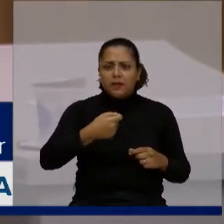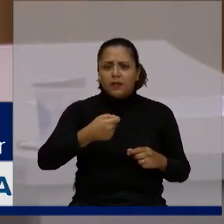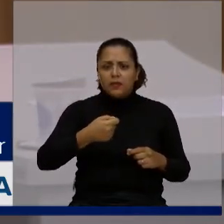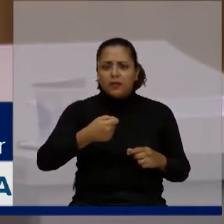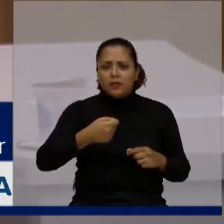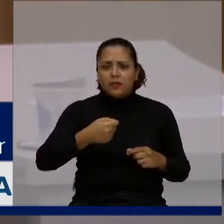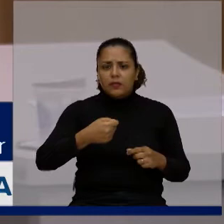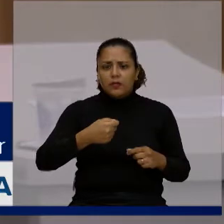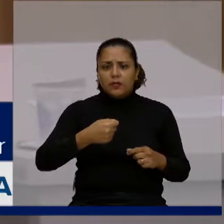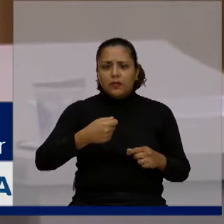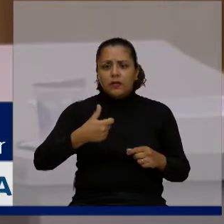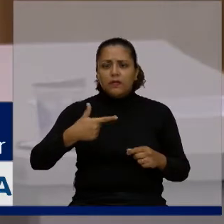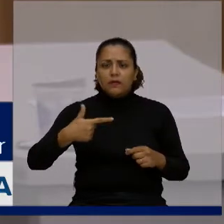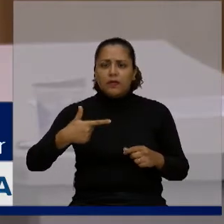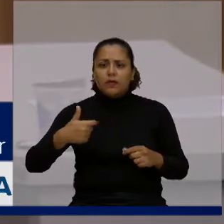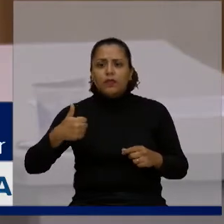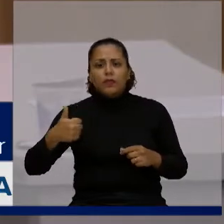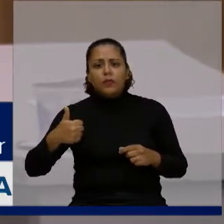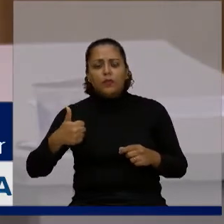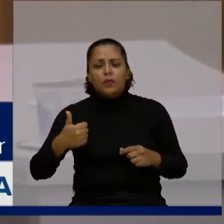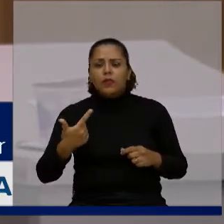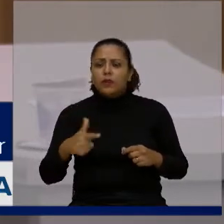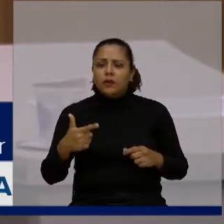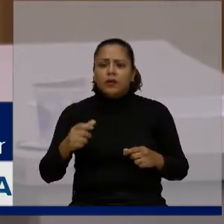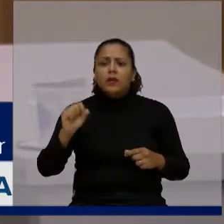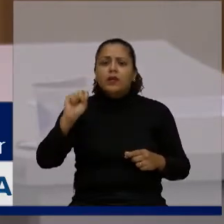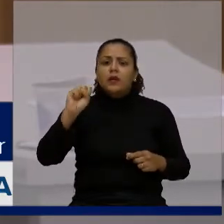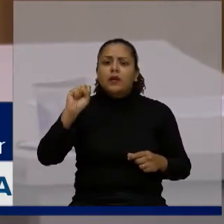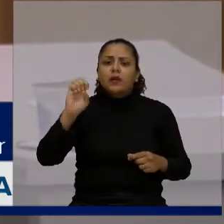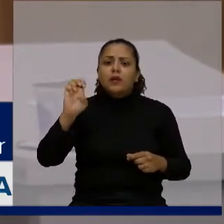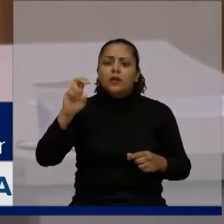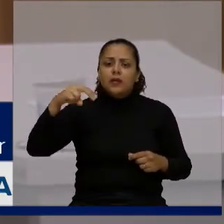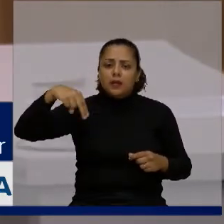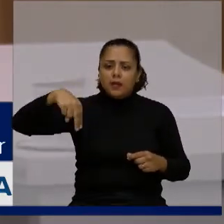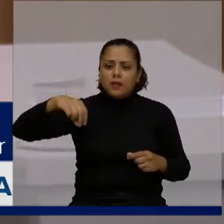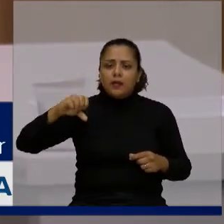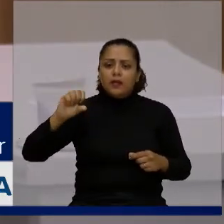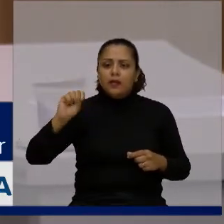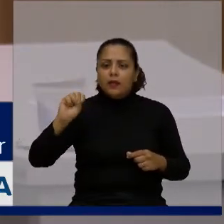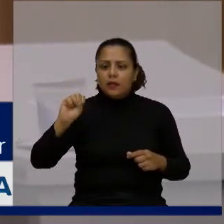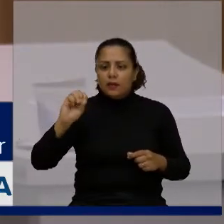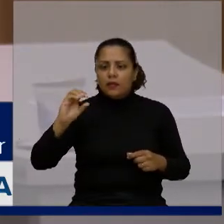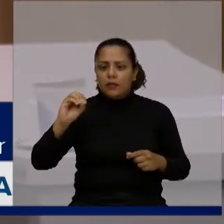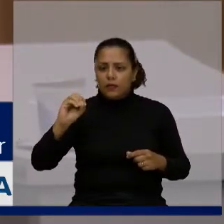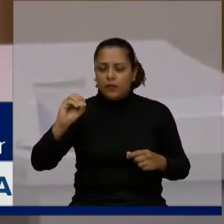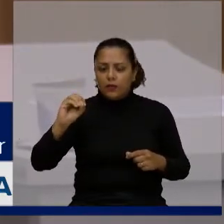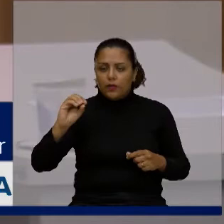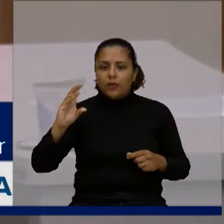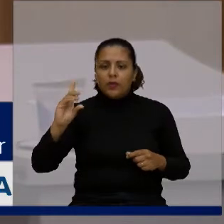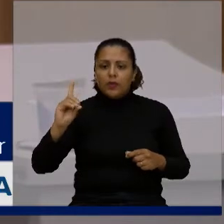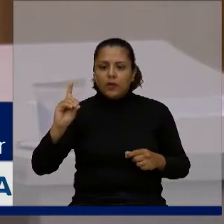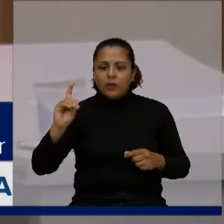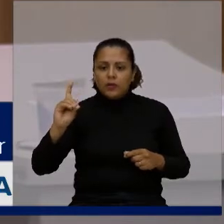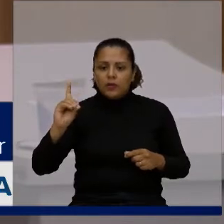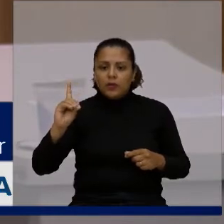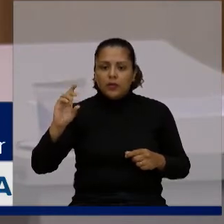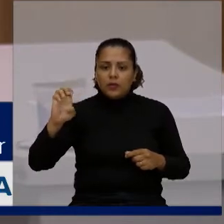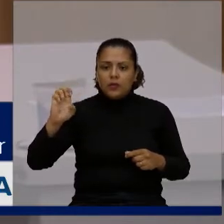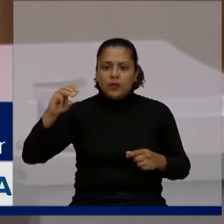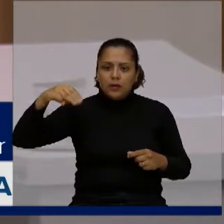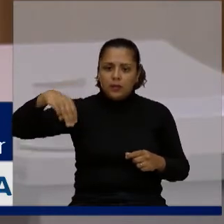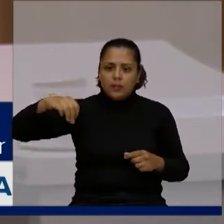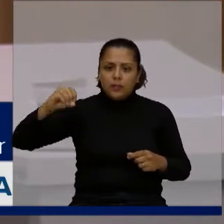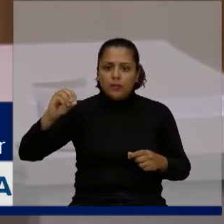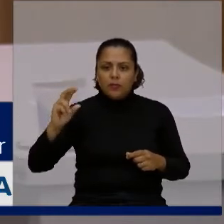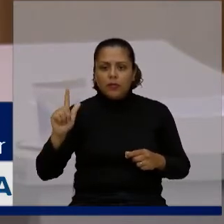censo demográfico, né? Para quem trabalha com política pública sabe que sem essa ferramenta